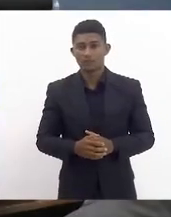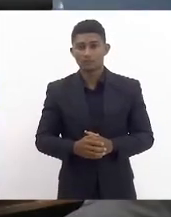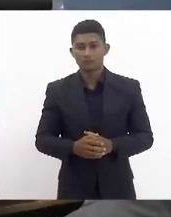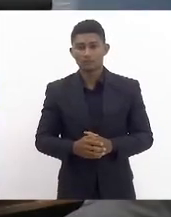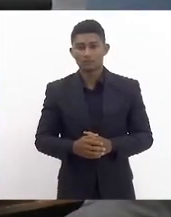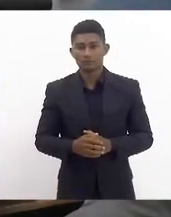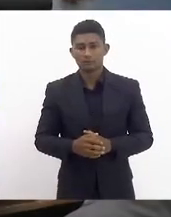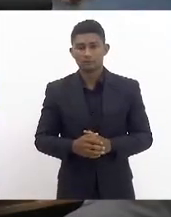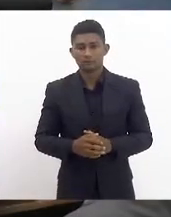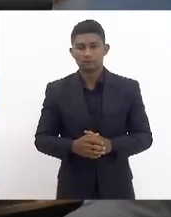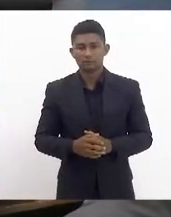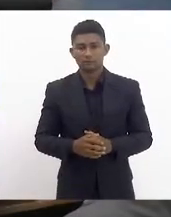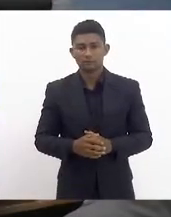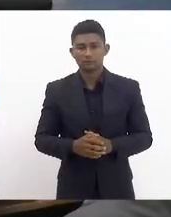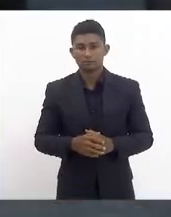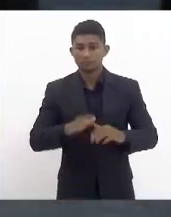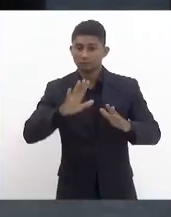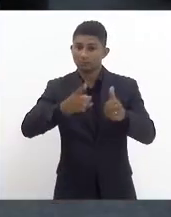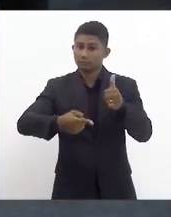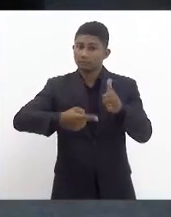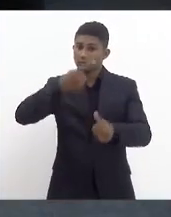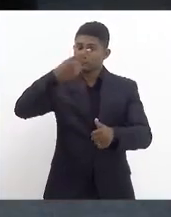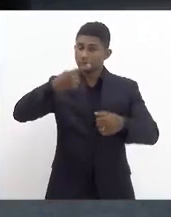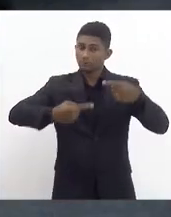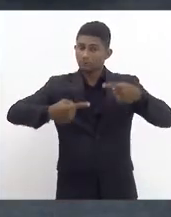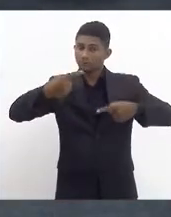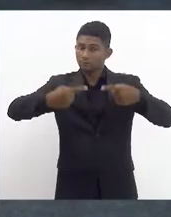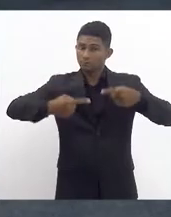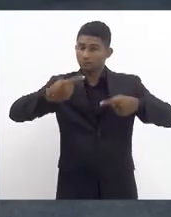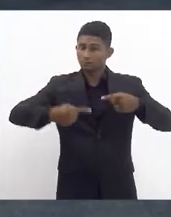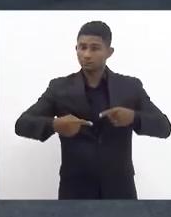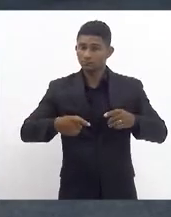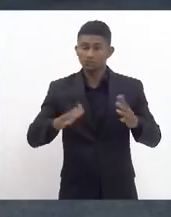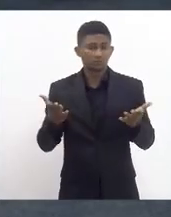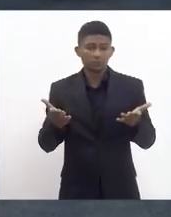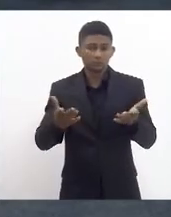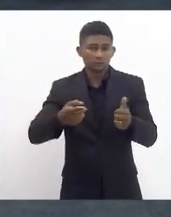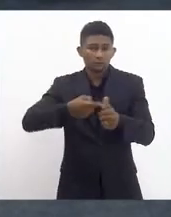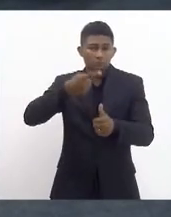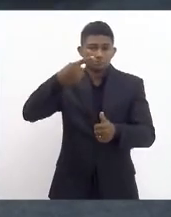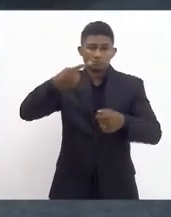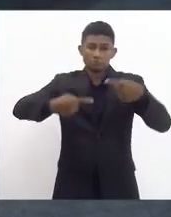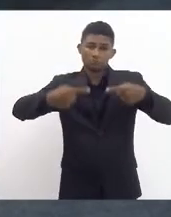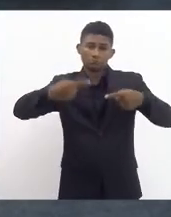Não. Está em primeira discussão, senhor presidente. Não, está em primeira discussão.